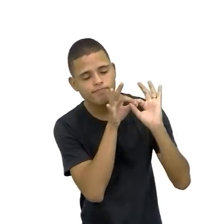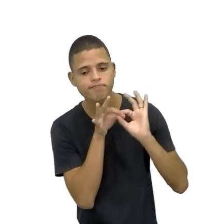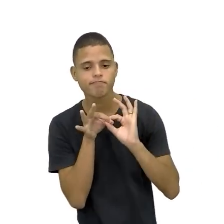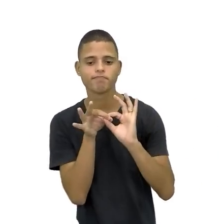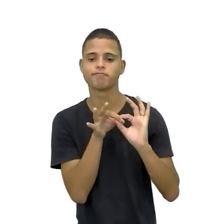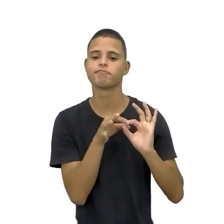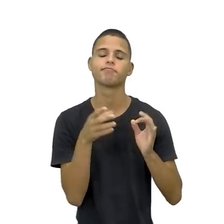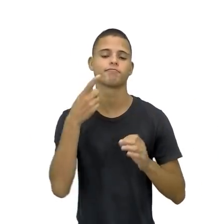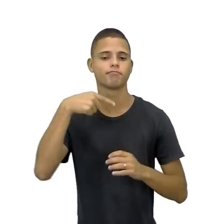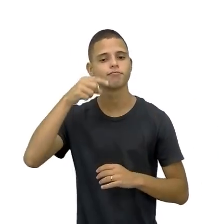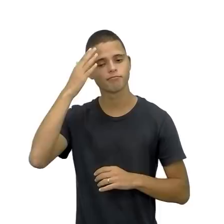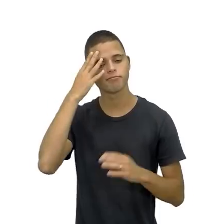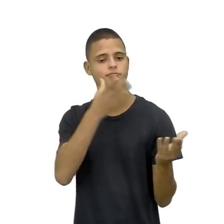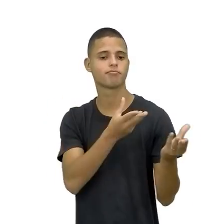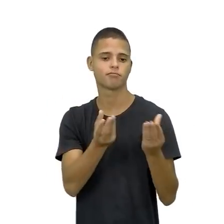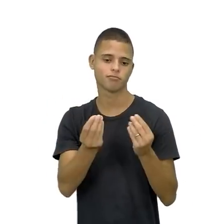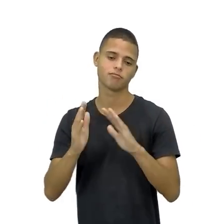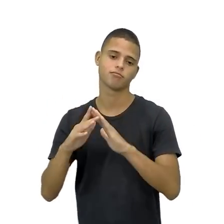esses projetos, né?